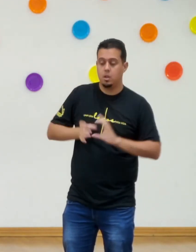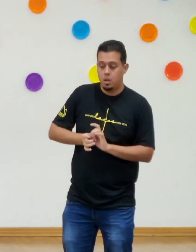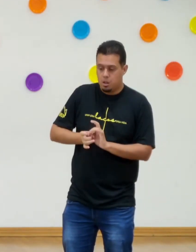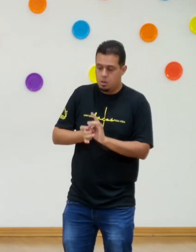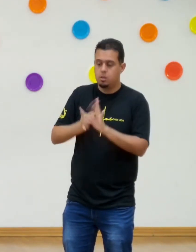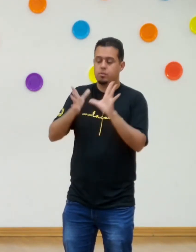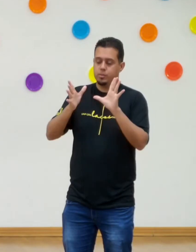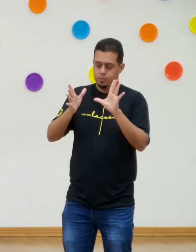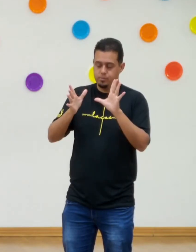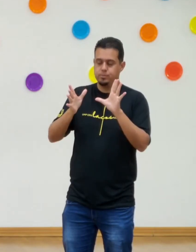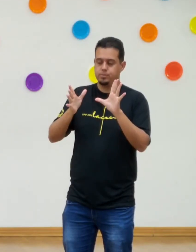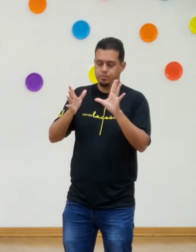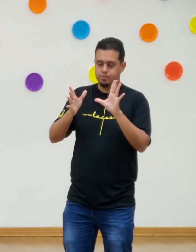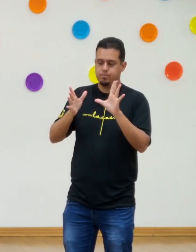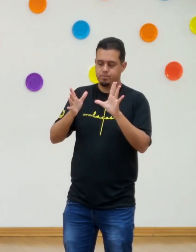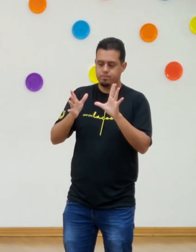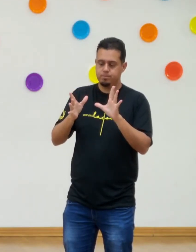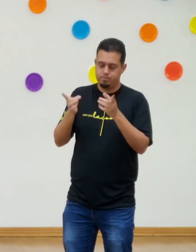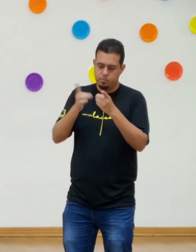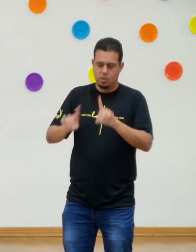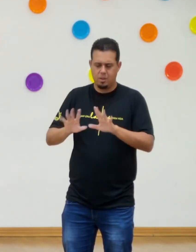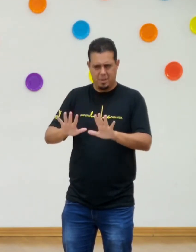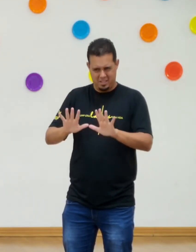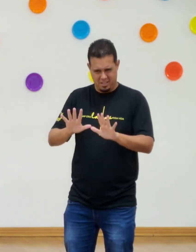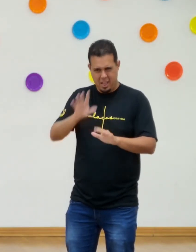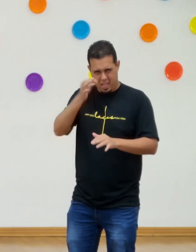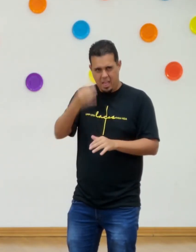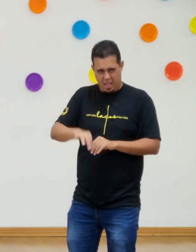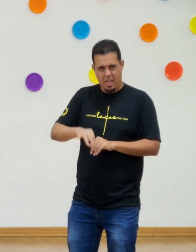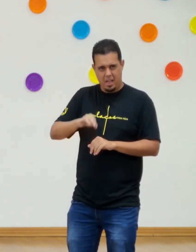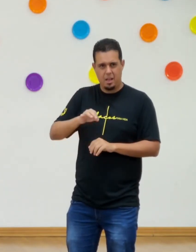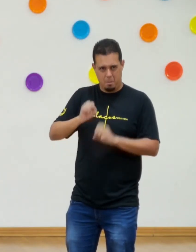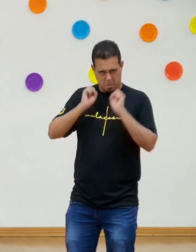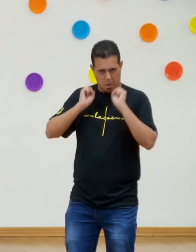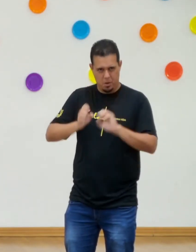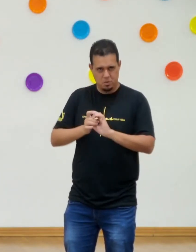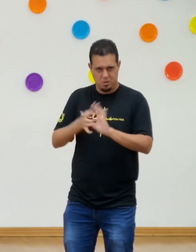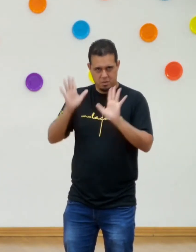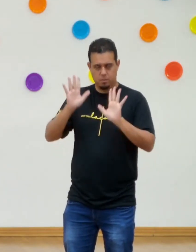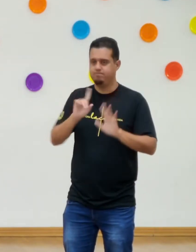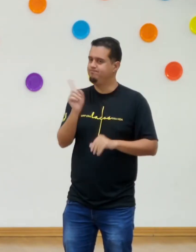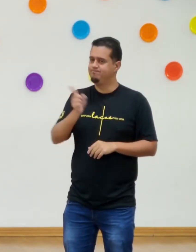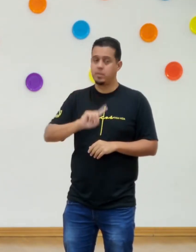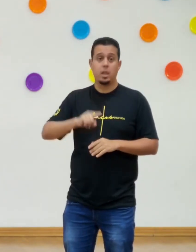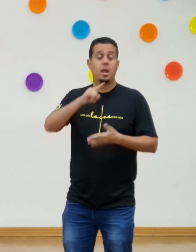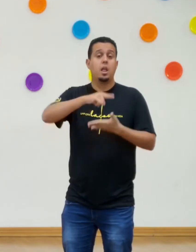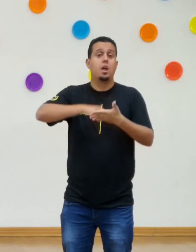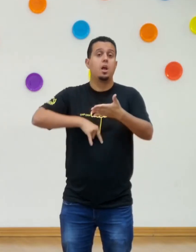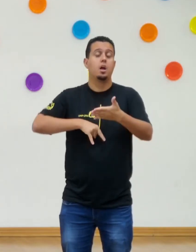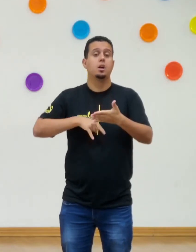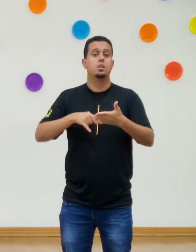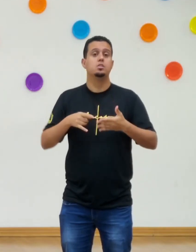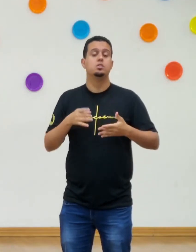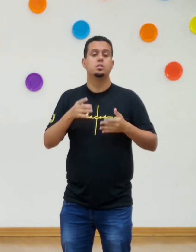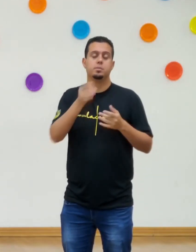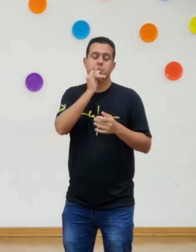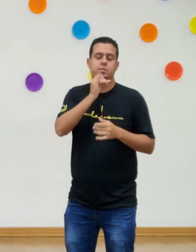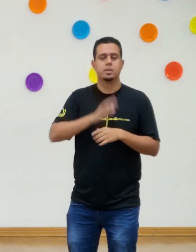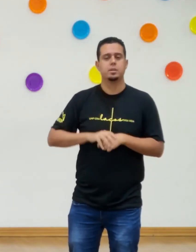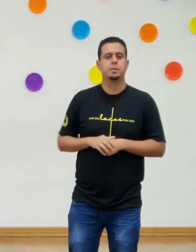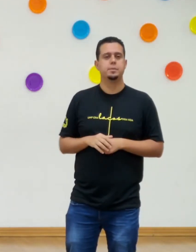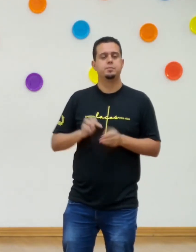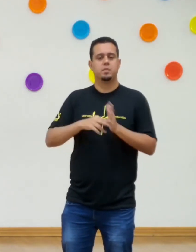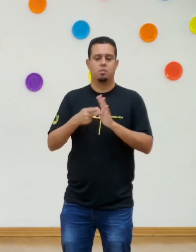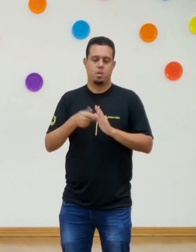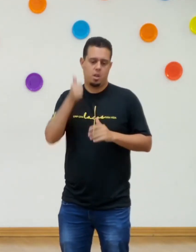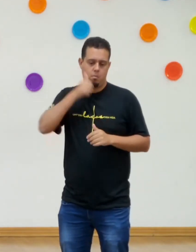a carta de divórcio. Mas não é para ser assim. O que era a carta de divórcio? A mulher fritou um ovo mal frito. O